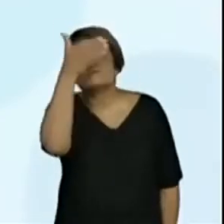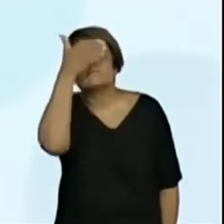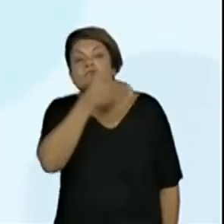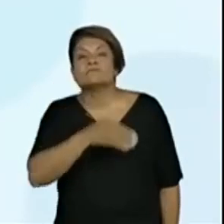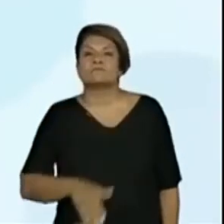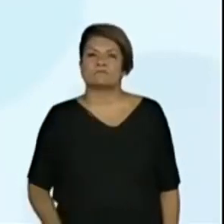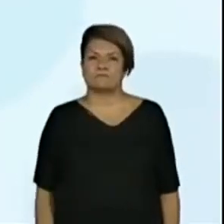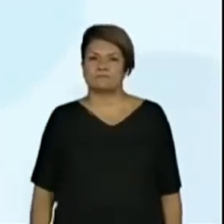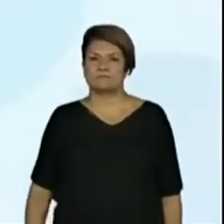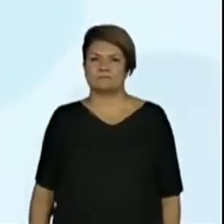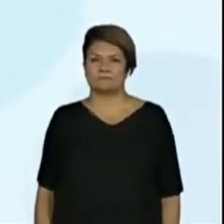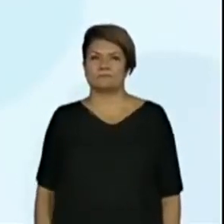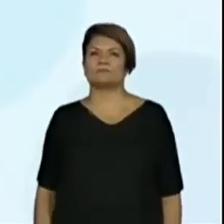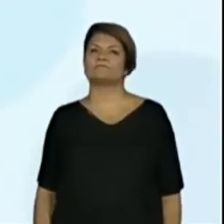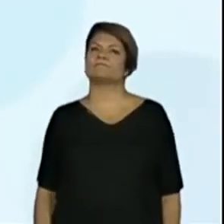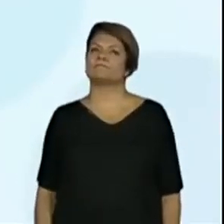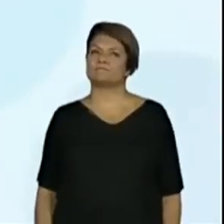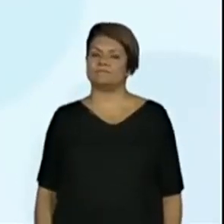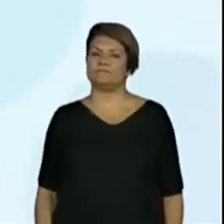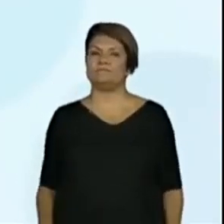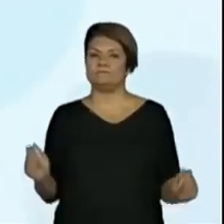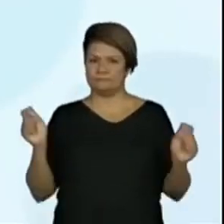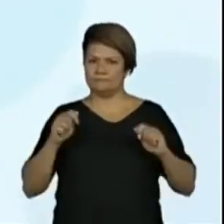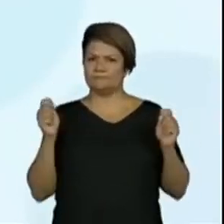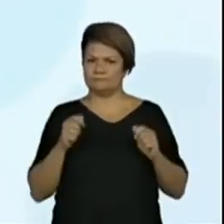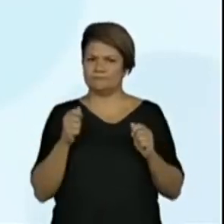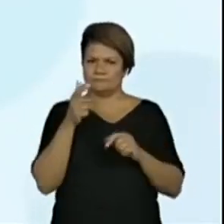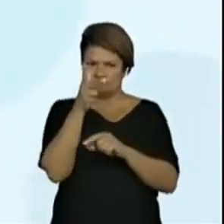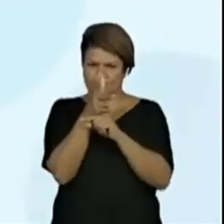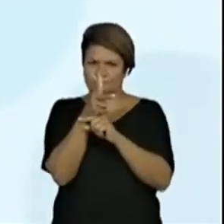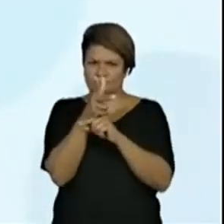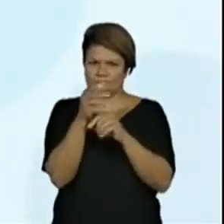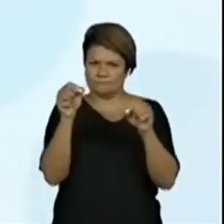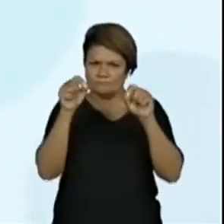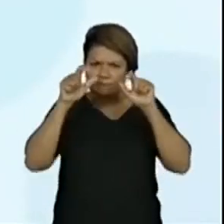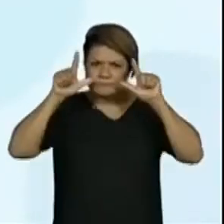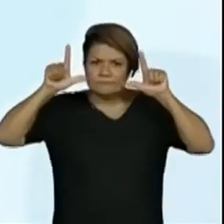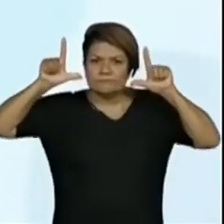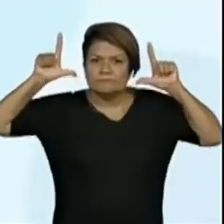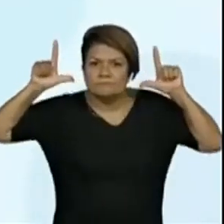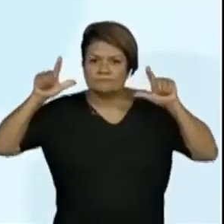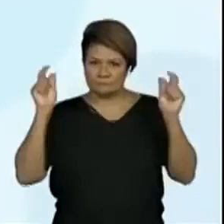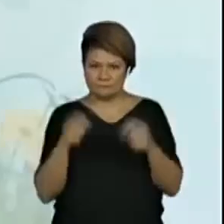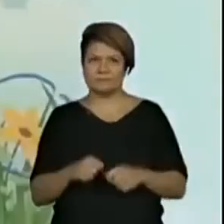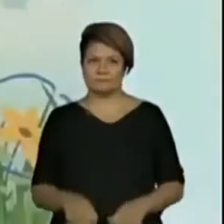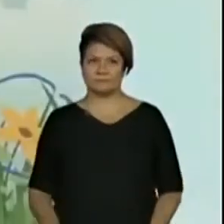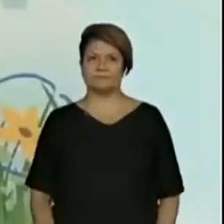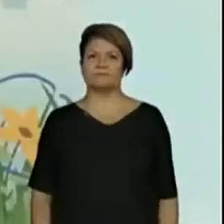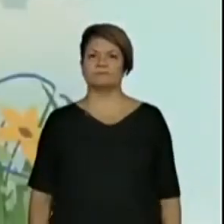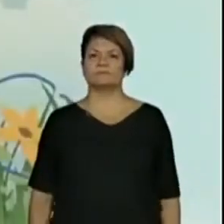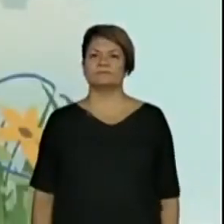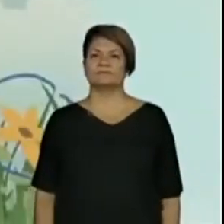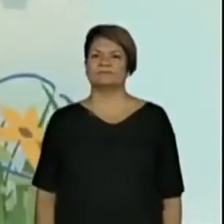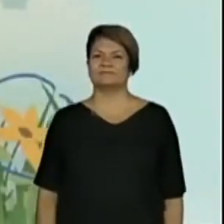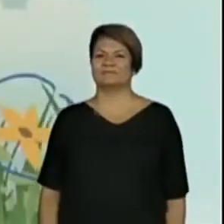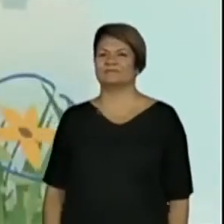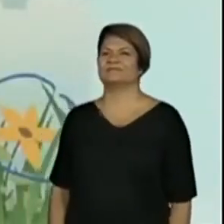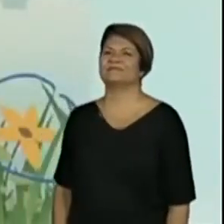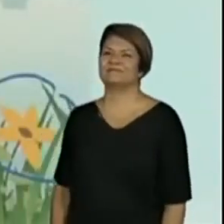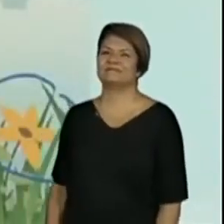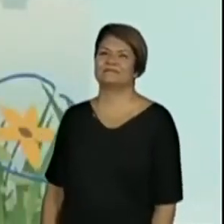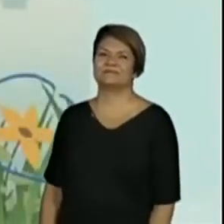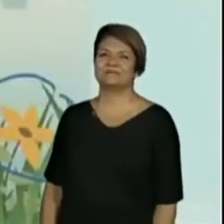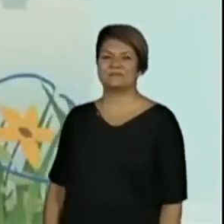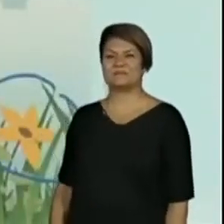Ficou bem pequenininha. Será que é possível, câmera, dar aquela imagem aproximada para eles? Por favor. Vamos ver. Gente... Aê!